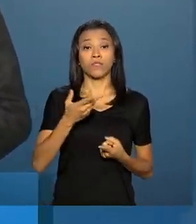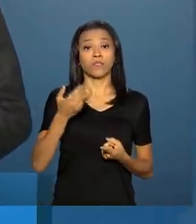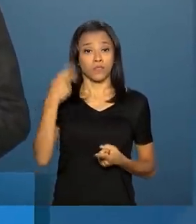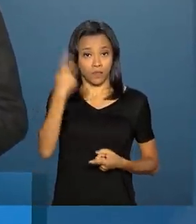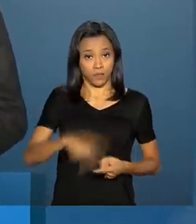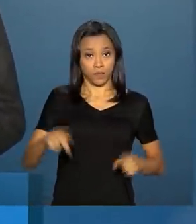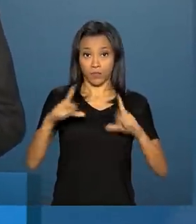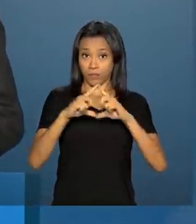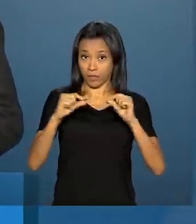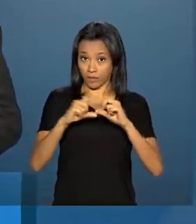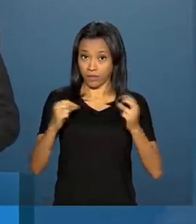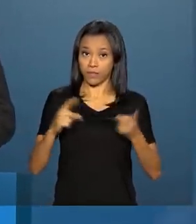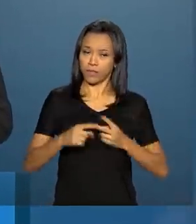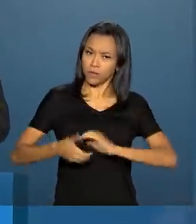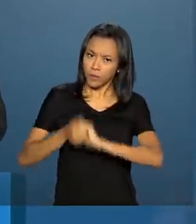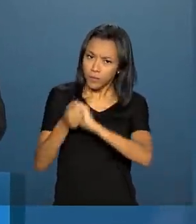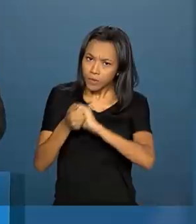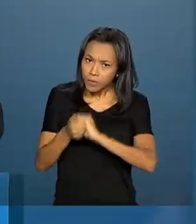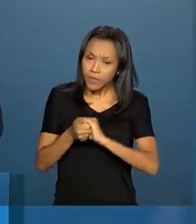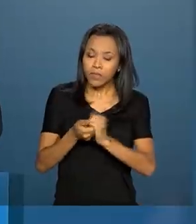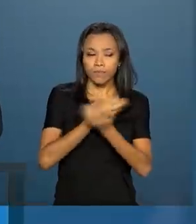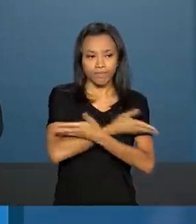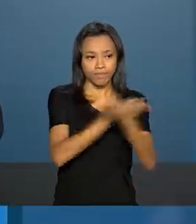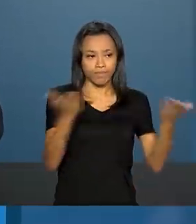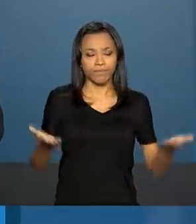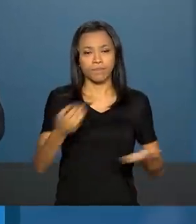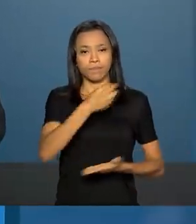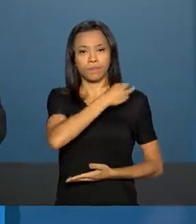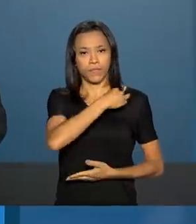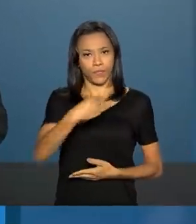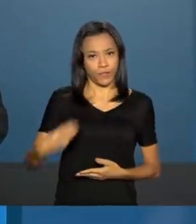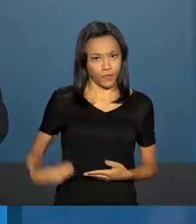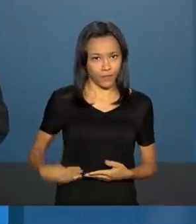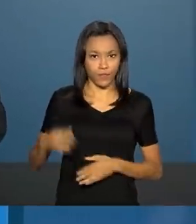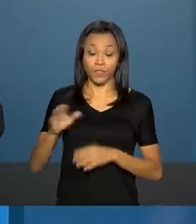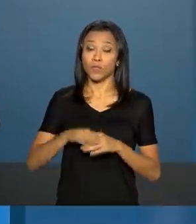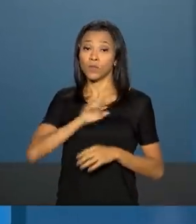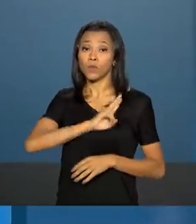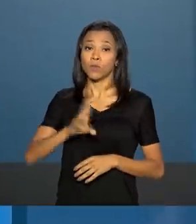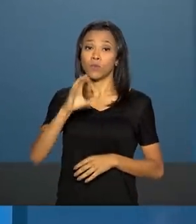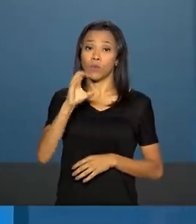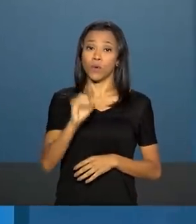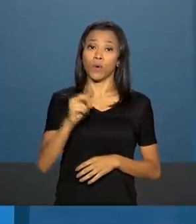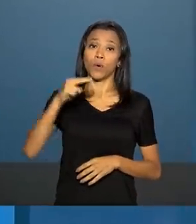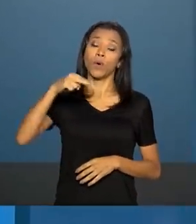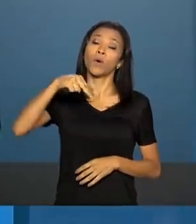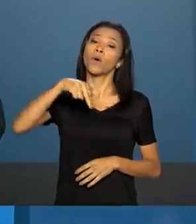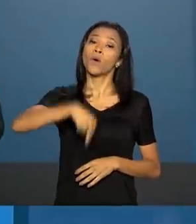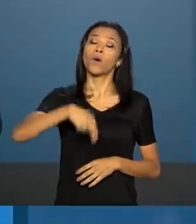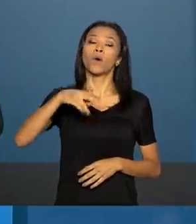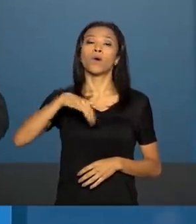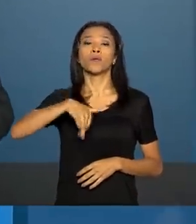cumprimentos. Meus ministros de Estado, na pessoa do Onyx Lorenzoni, meus cumprimentos a todos.